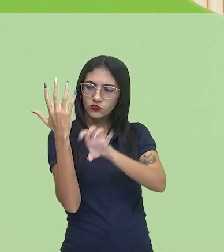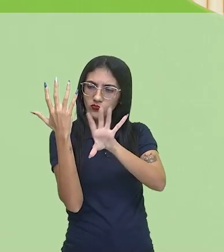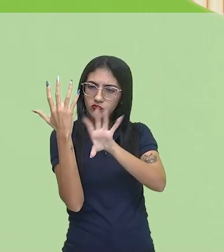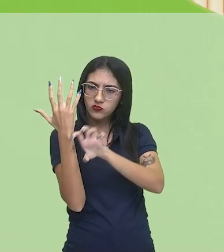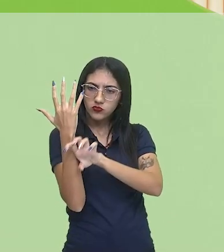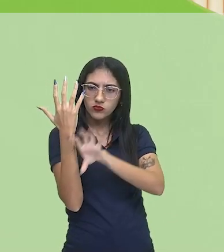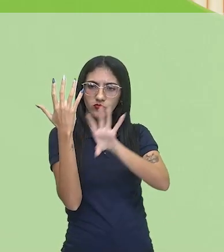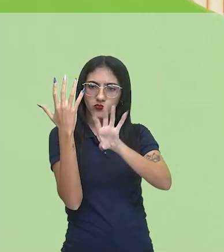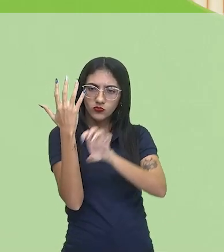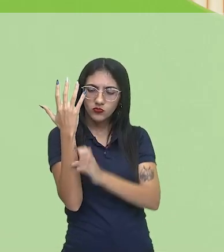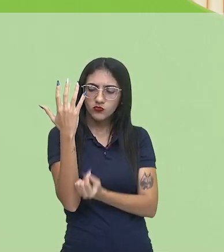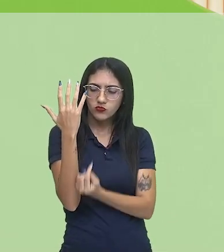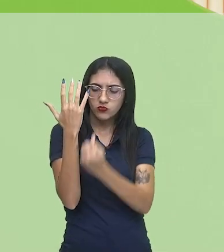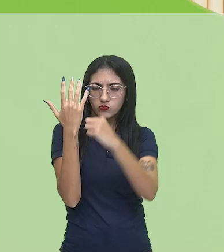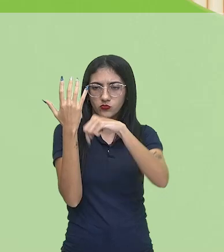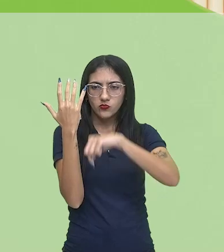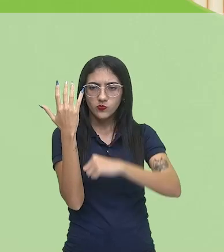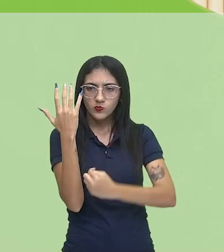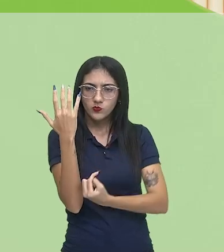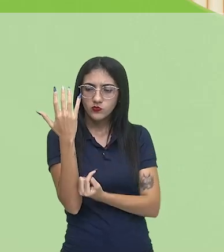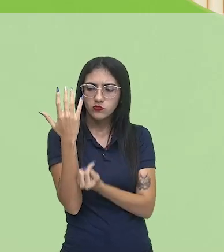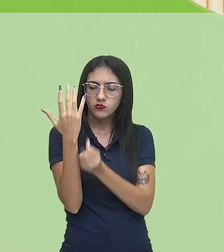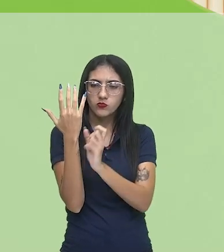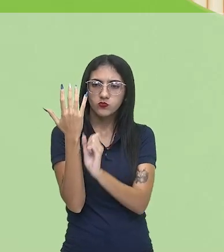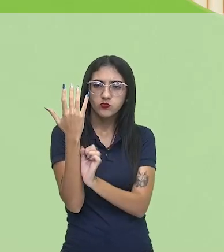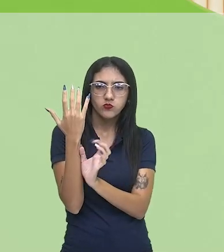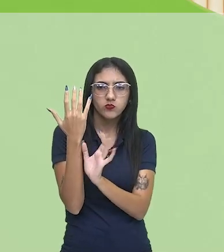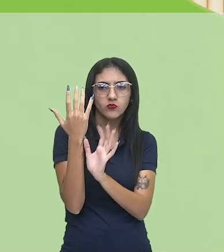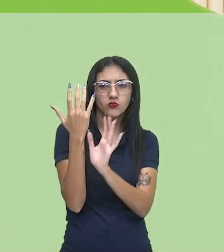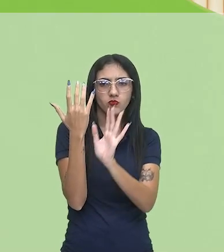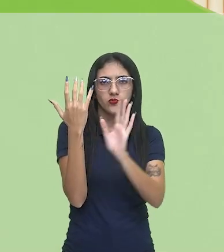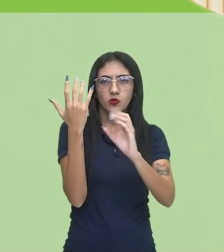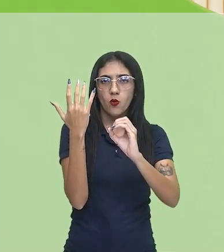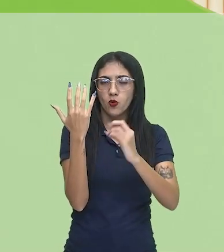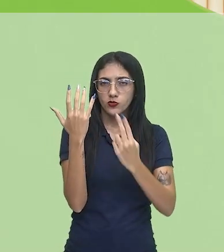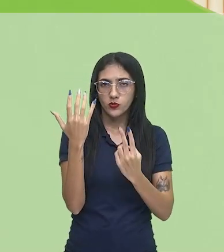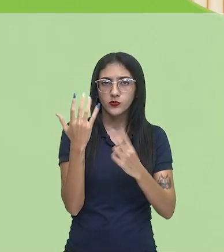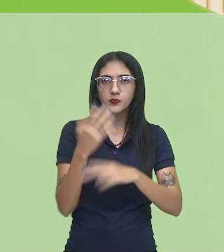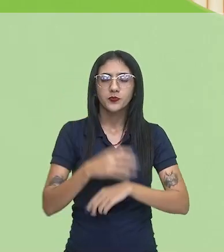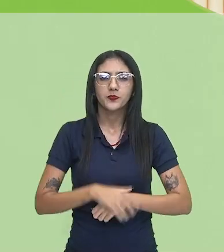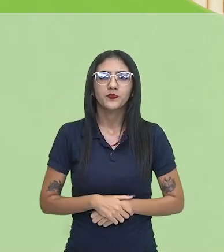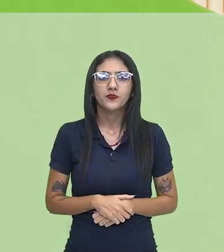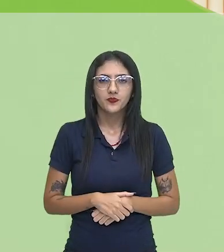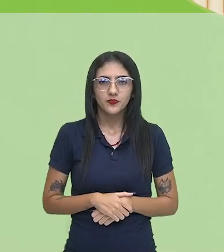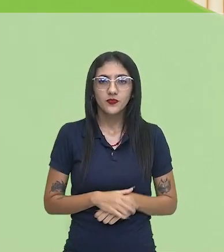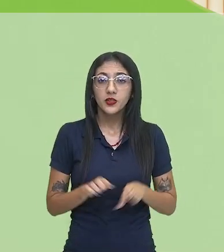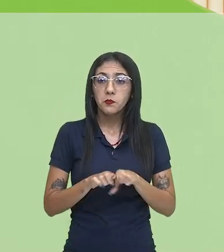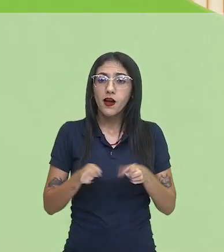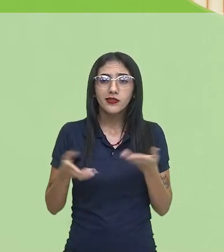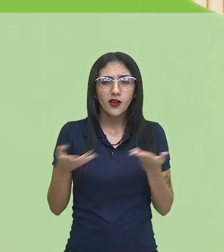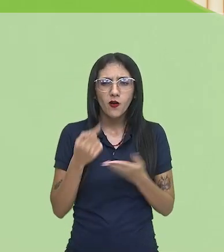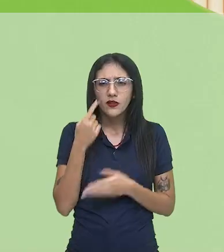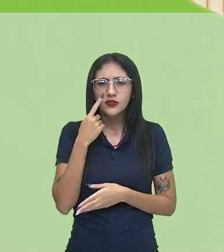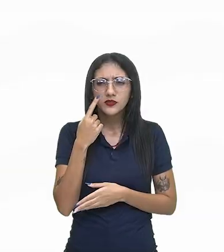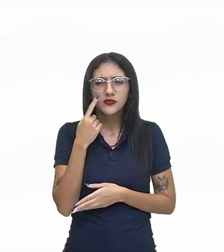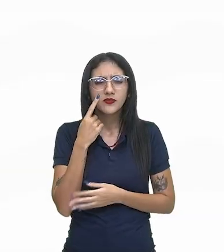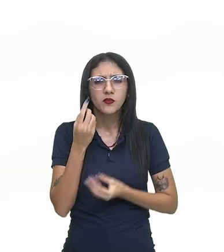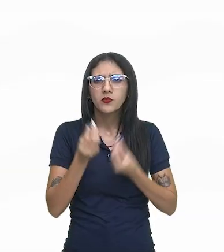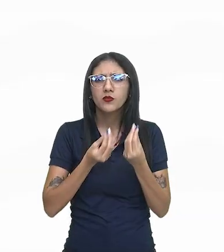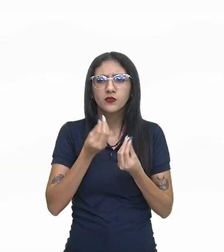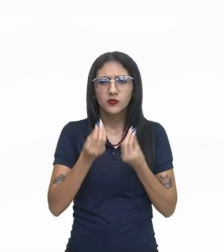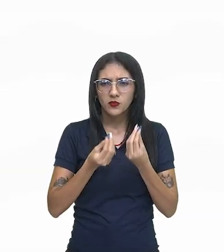né, e fazer toda aquela reação liberando o oxigênio no final. Mas vamos conhecer a anatomia rapidinho aí